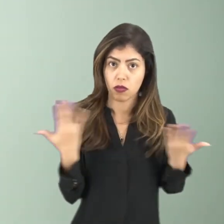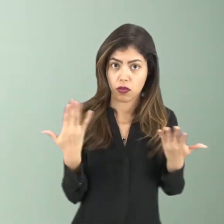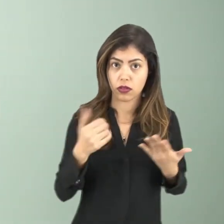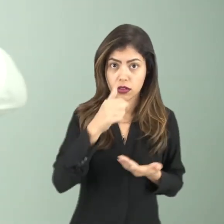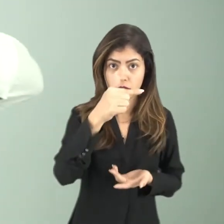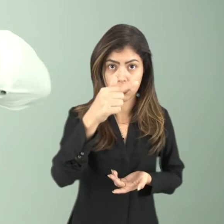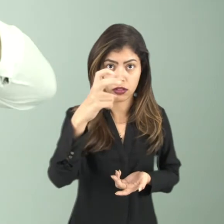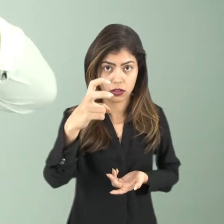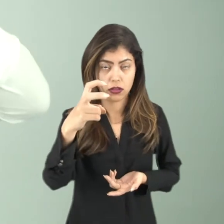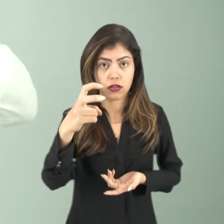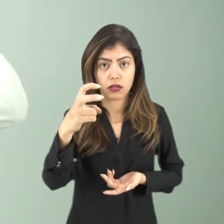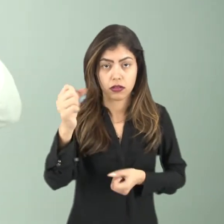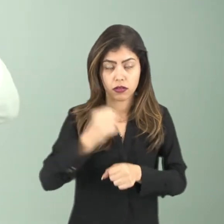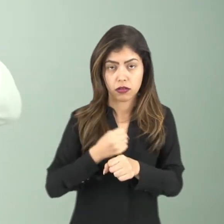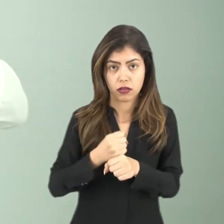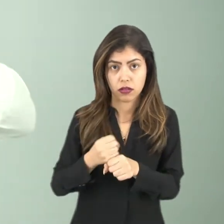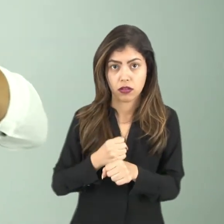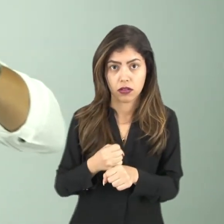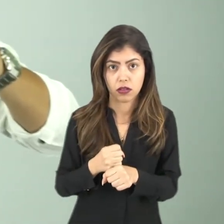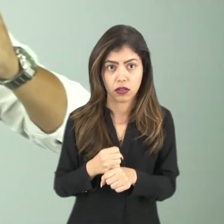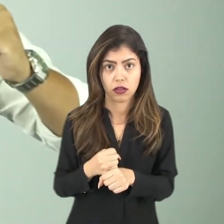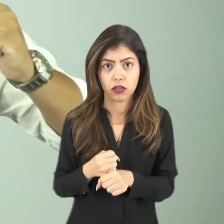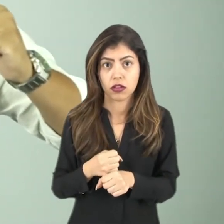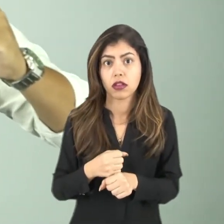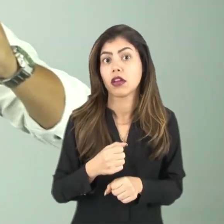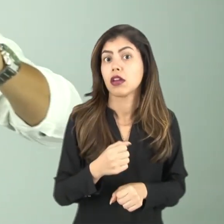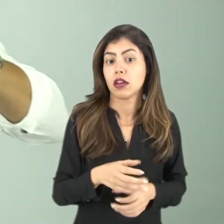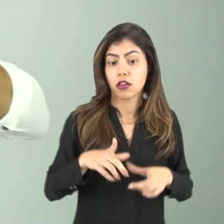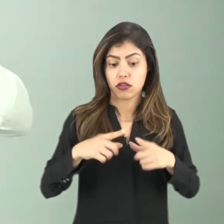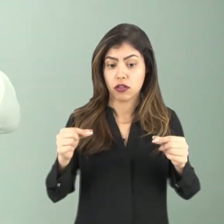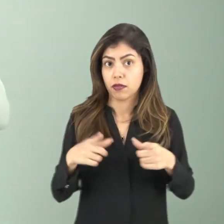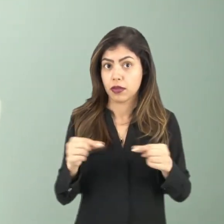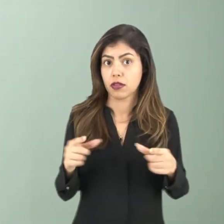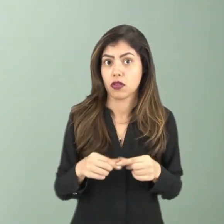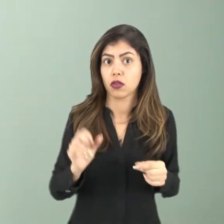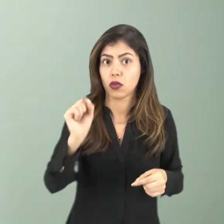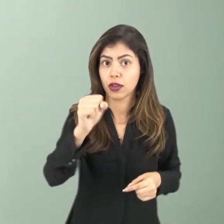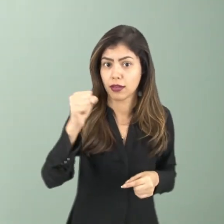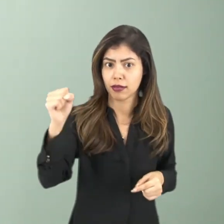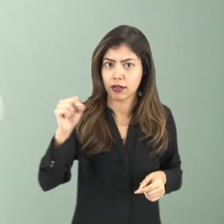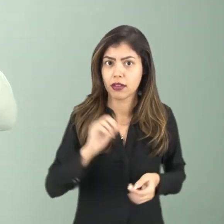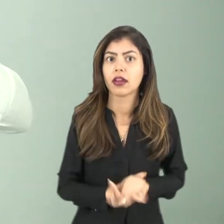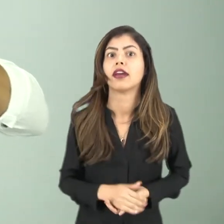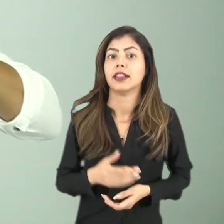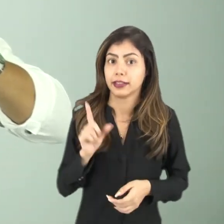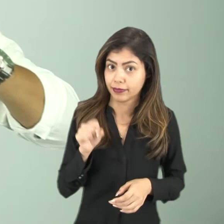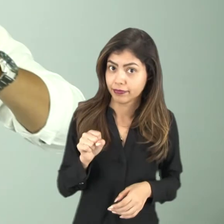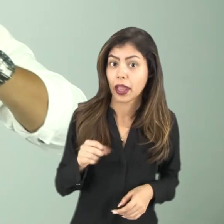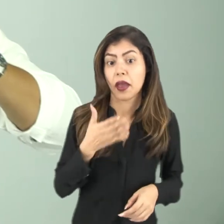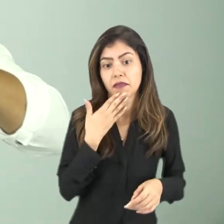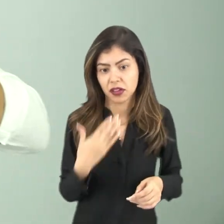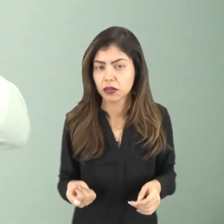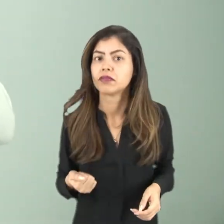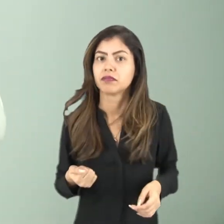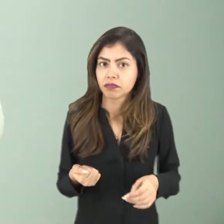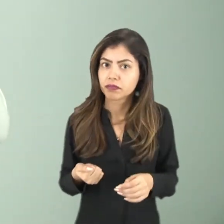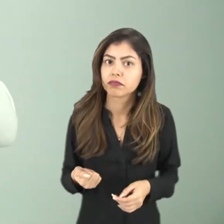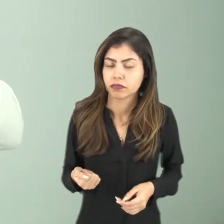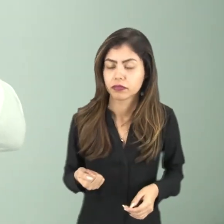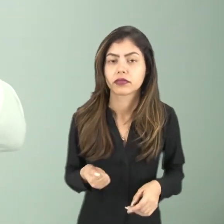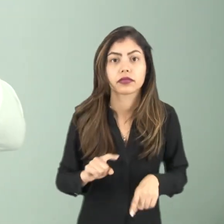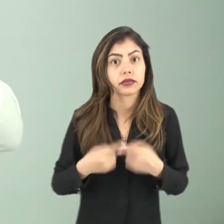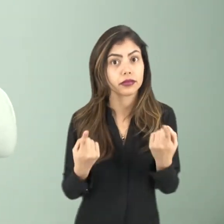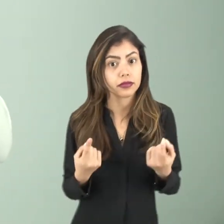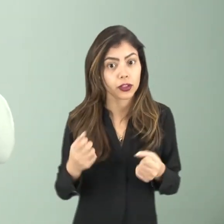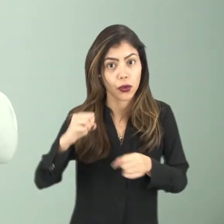de vida. Nós temos hoje 75 anos. Bora fazer um comparativo com a maior? Japão, 88. Ah, professor, tá longe. Tá, pessoal, mas está